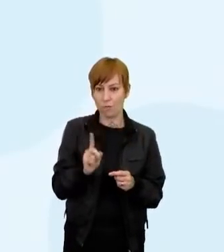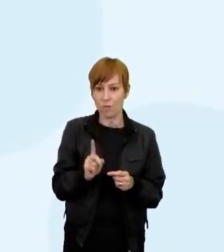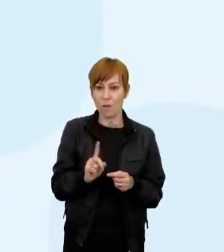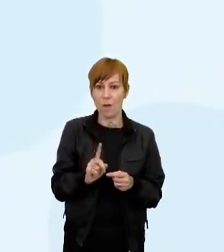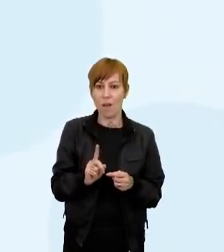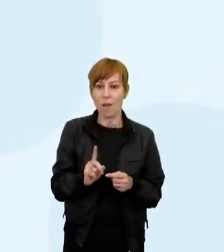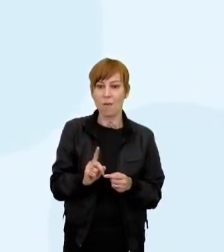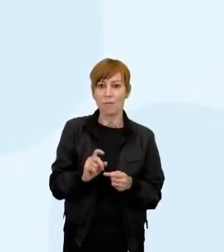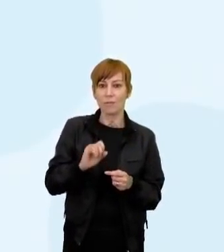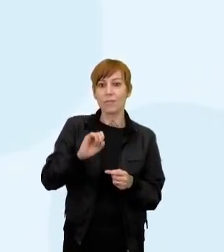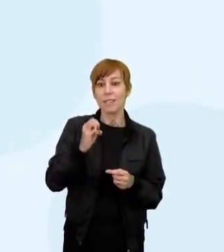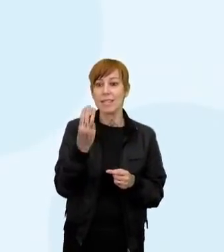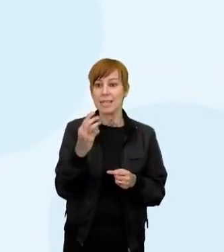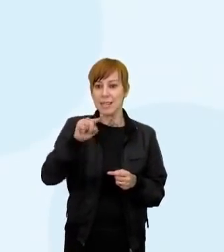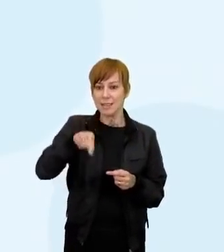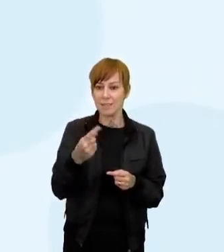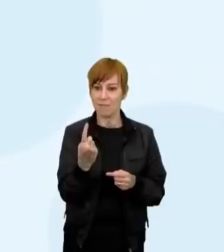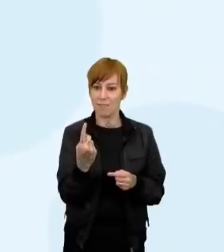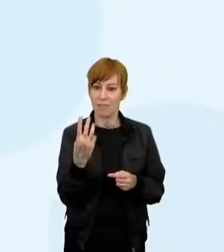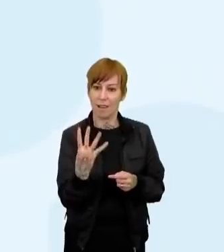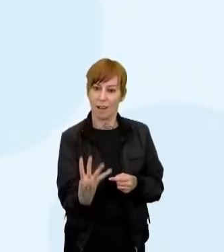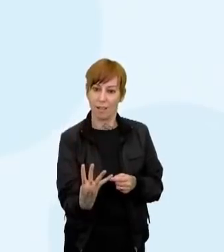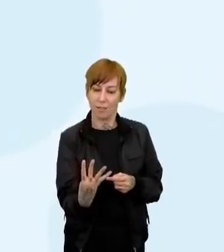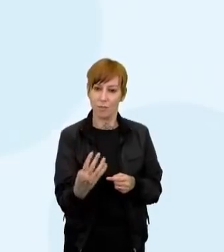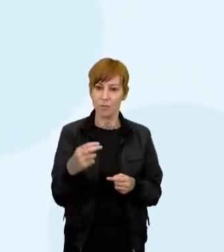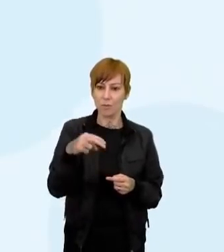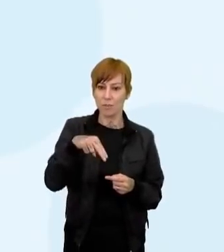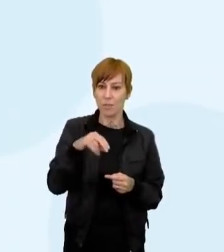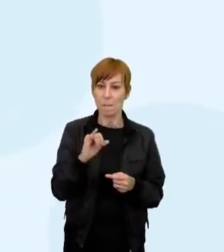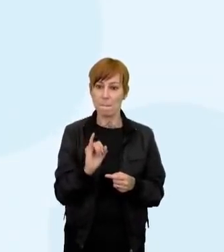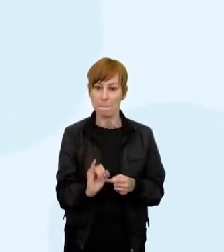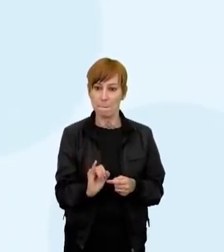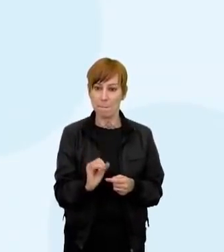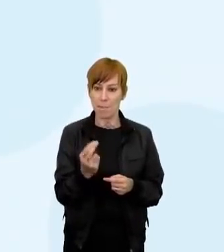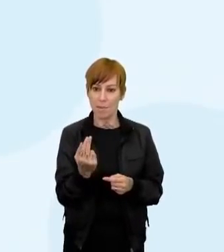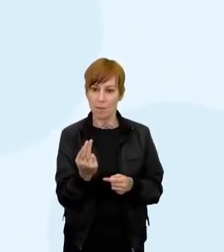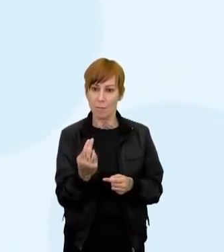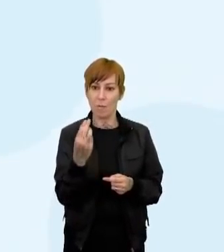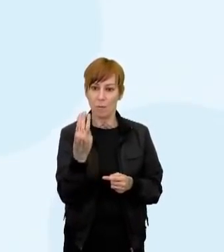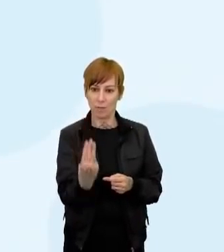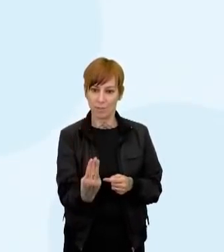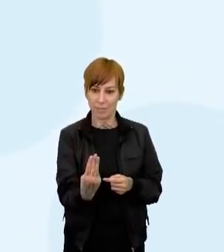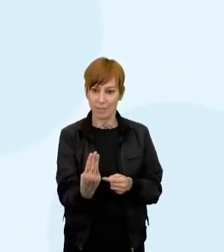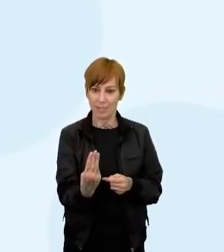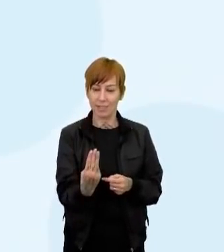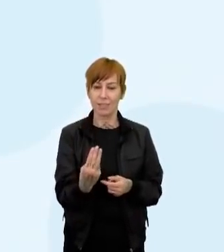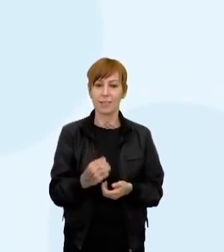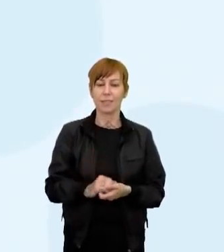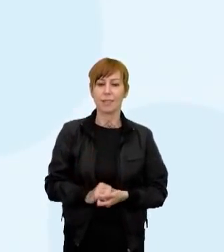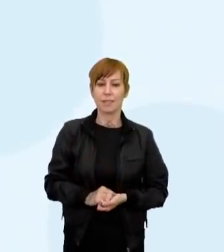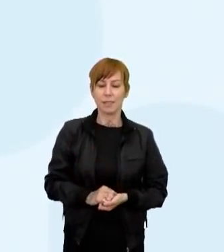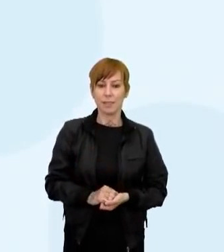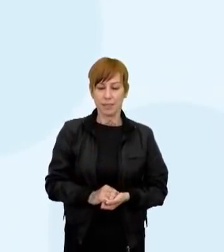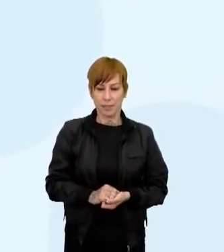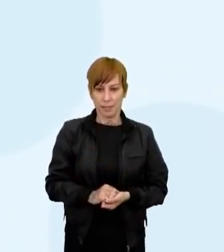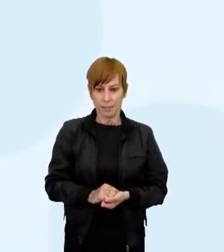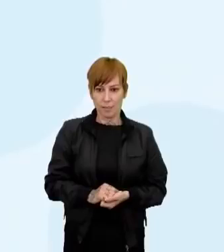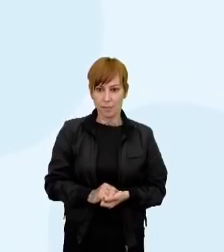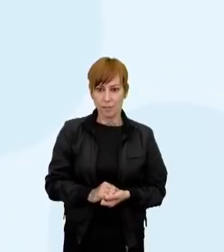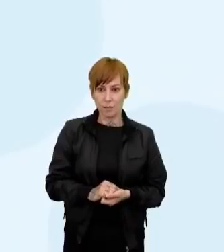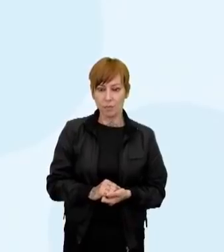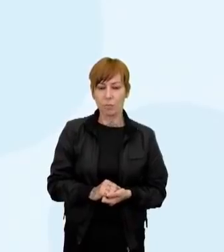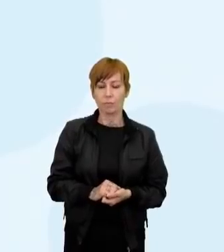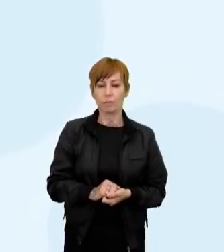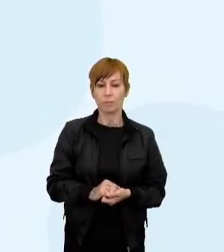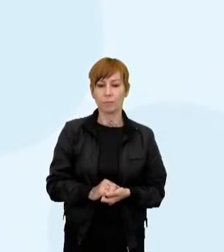3,14. Eu vou resolver esse exercício e eu vou considerar π igual a 3, tá? Só para facilitar o cálculo aqui e a gente vai usar um valor aproximado.